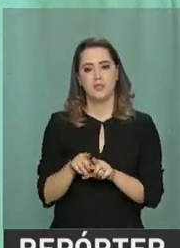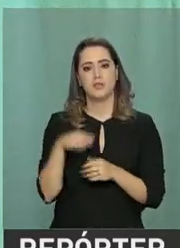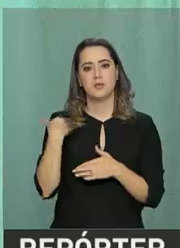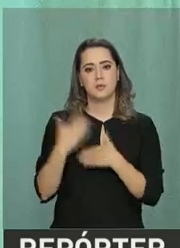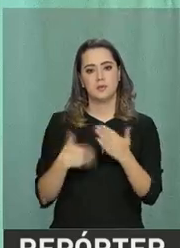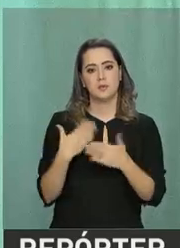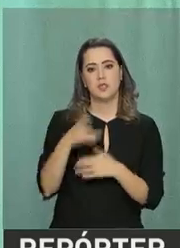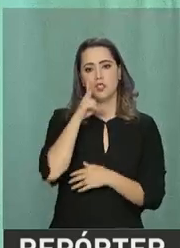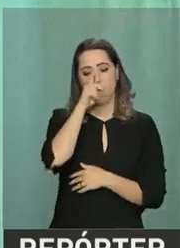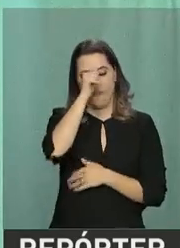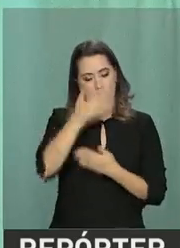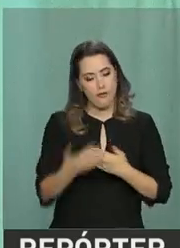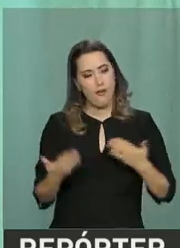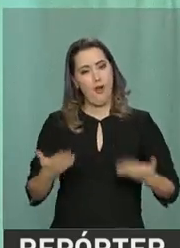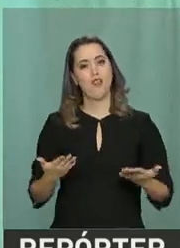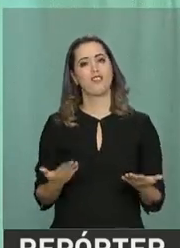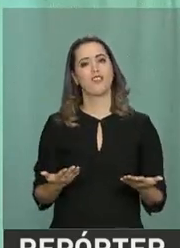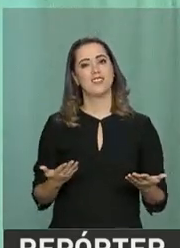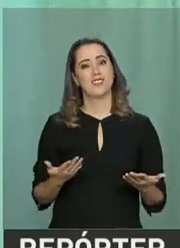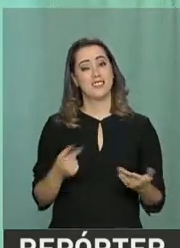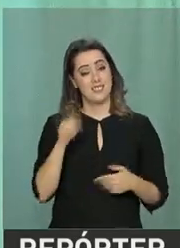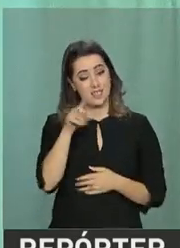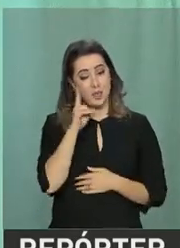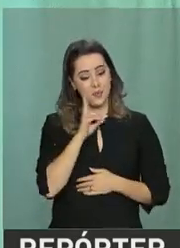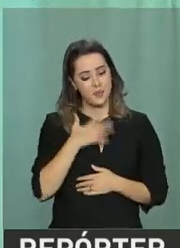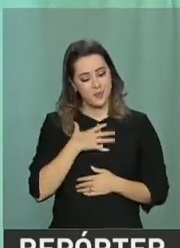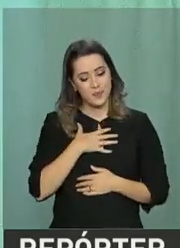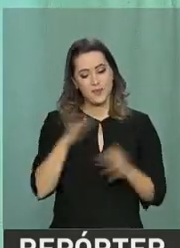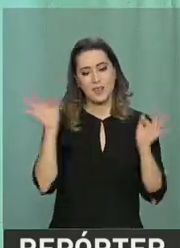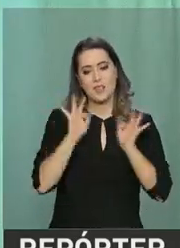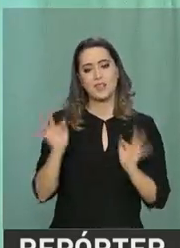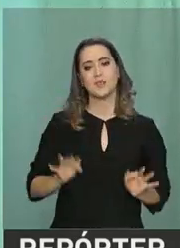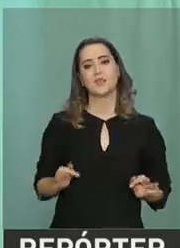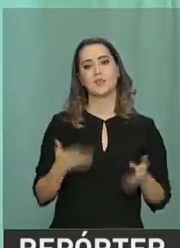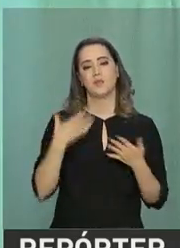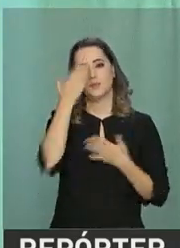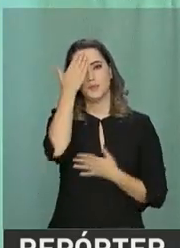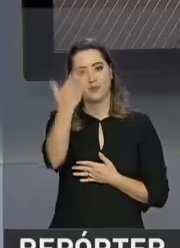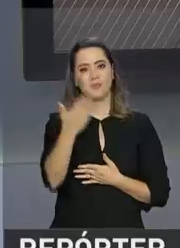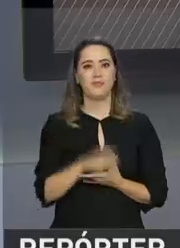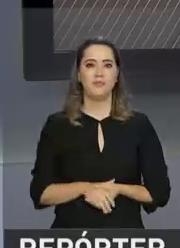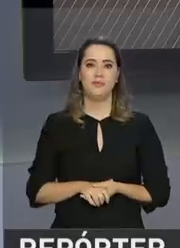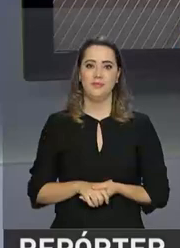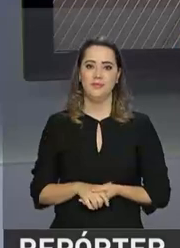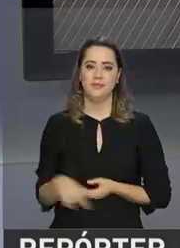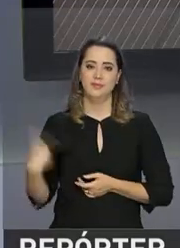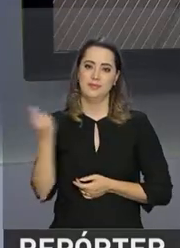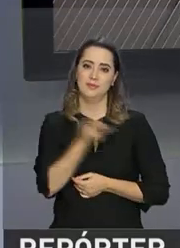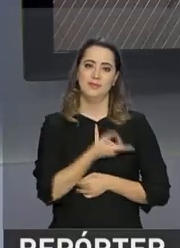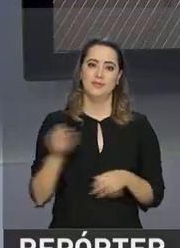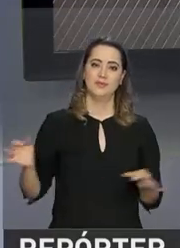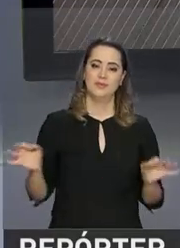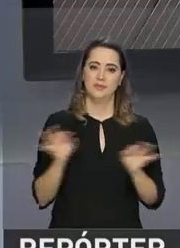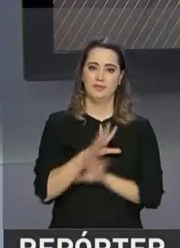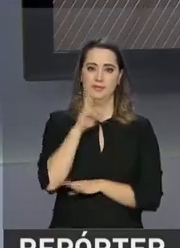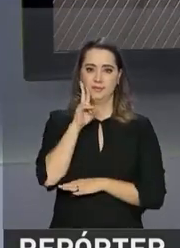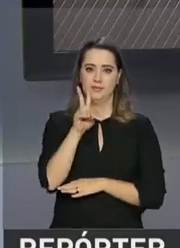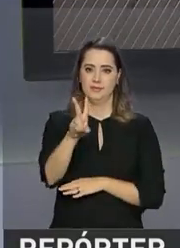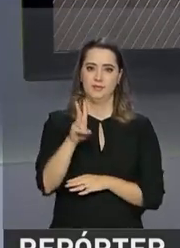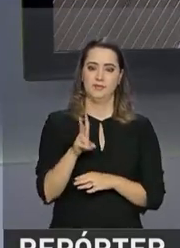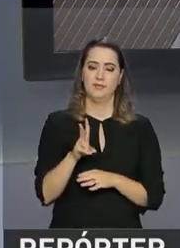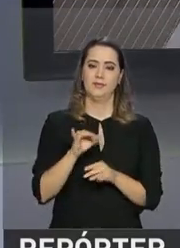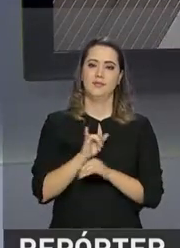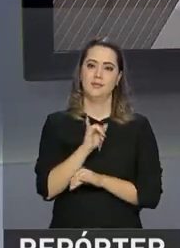assim já fortinho. Então me sinto muito feliz e muito agradecida também. Nós ficamos por aqui. Você